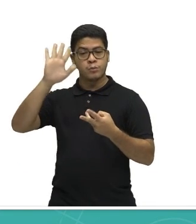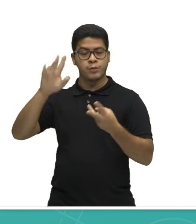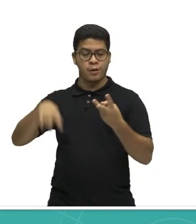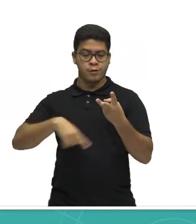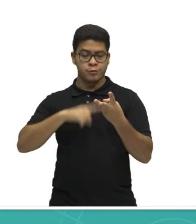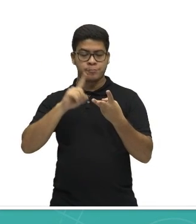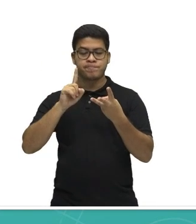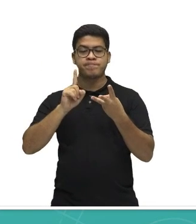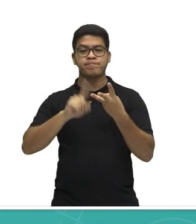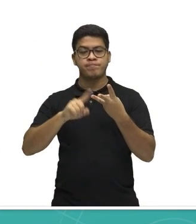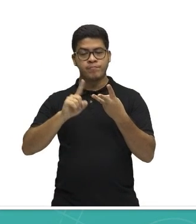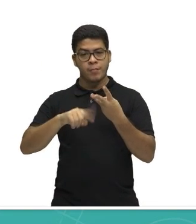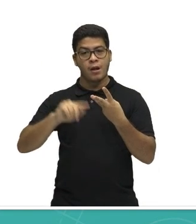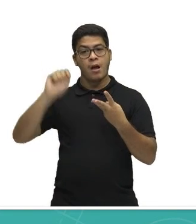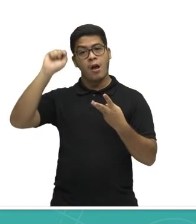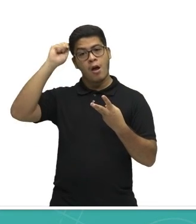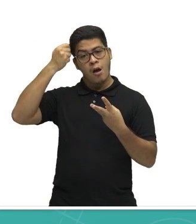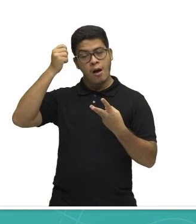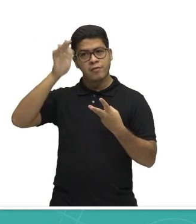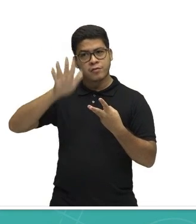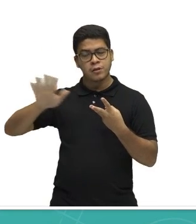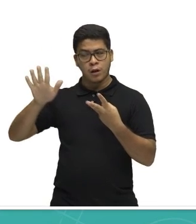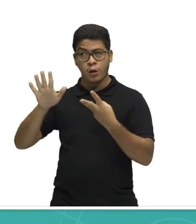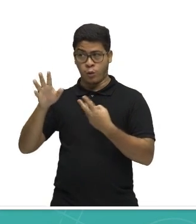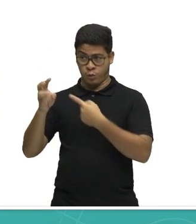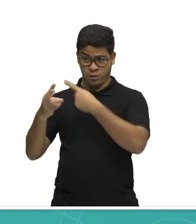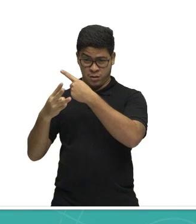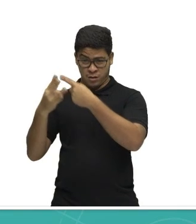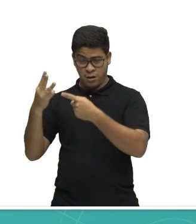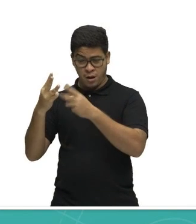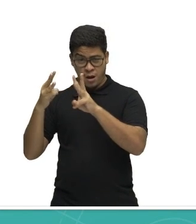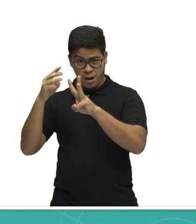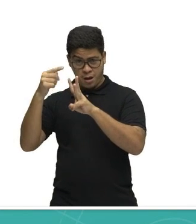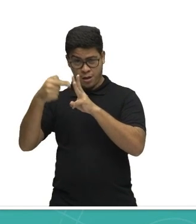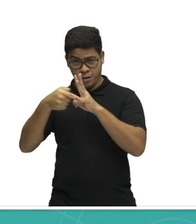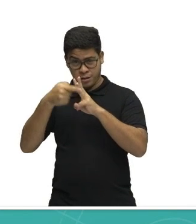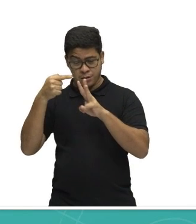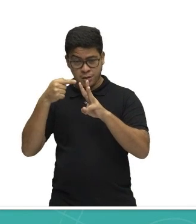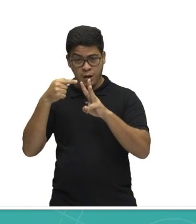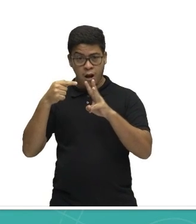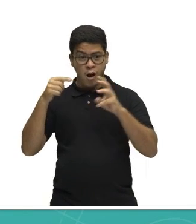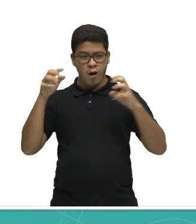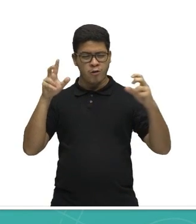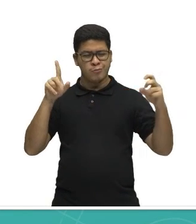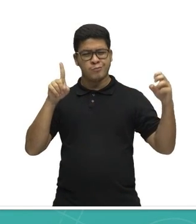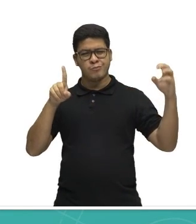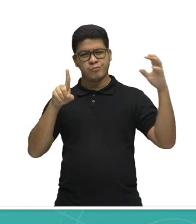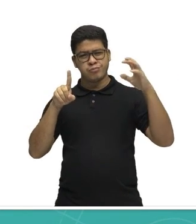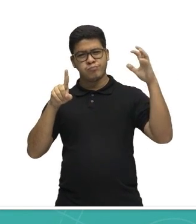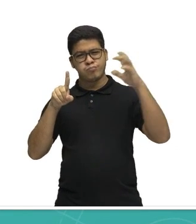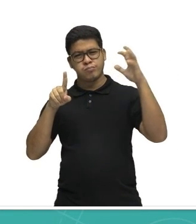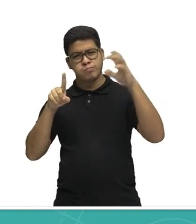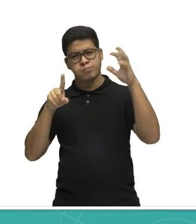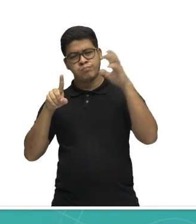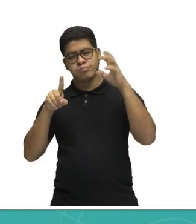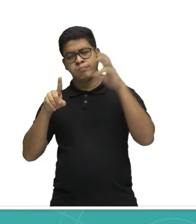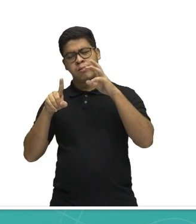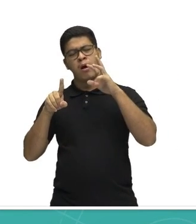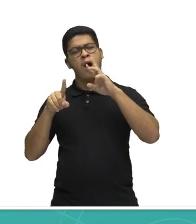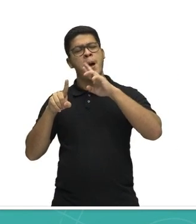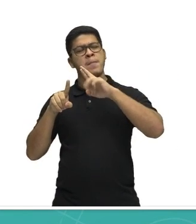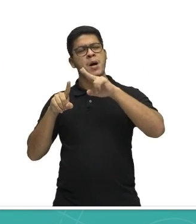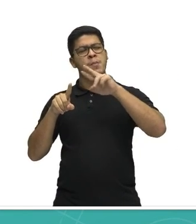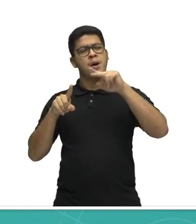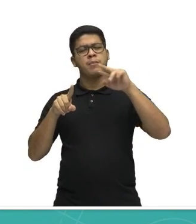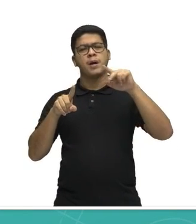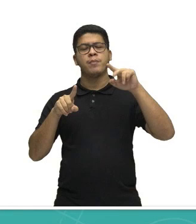aqui os portugueses, que também trouxeram a sua cultura, a sua música, seus instrumentos musicais, suas vestimentas. Por exemplo, a